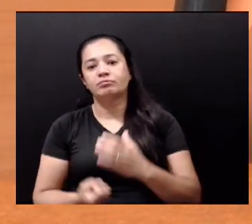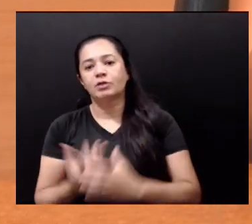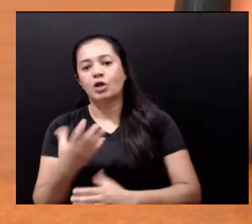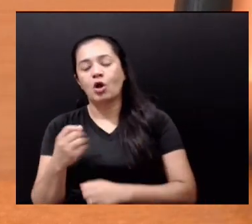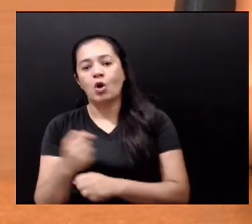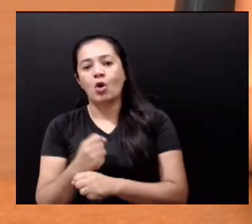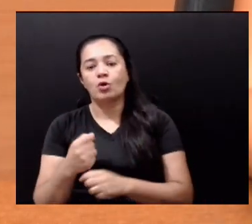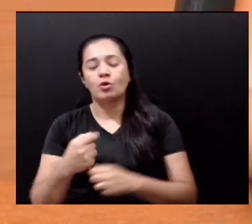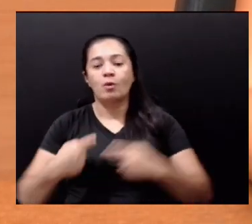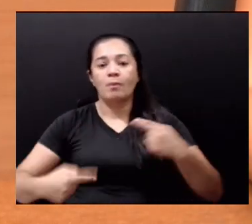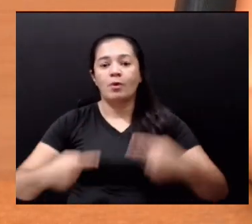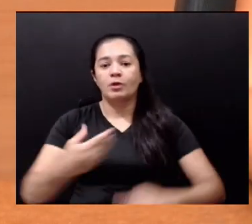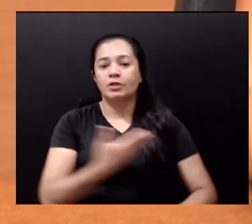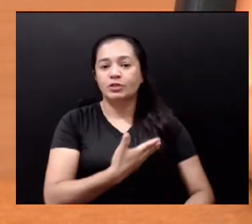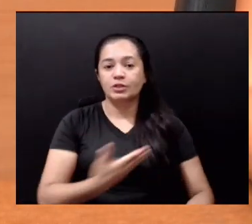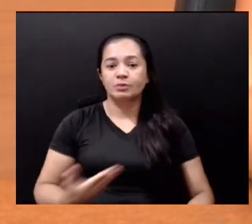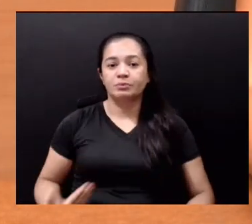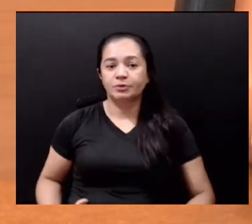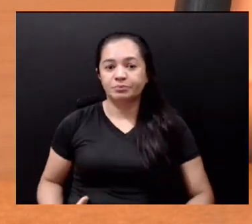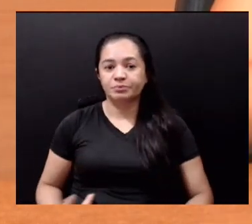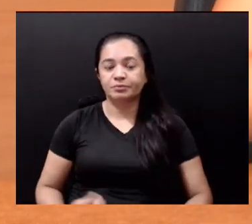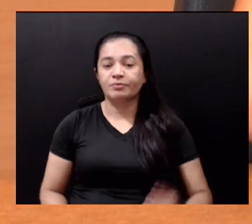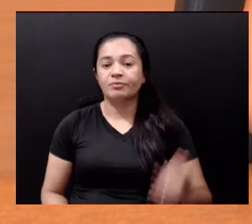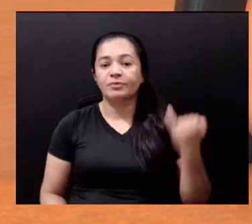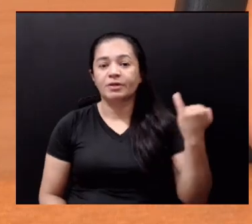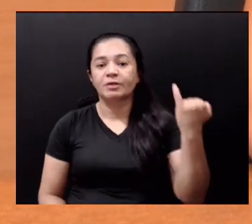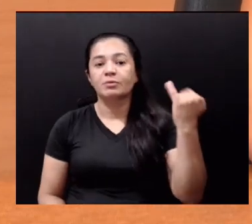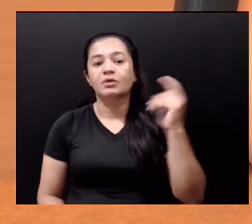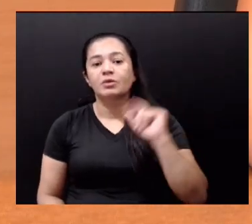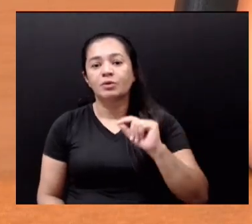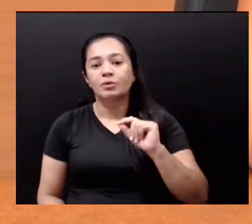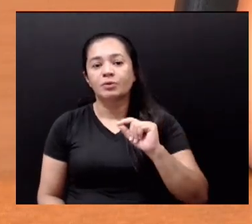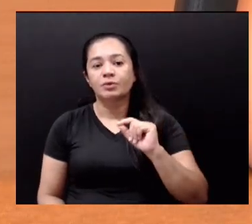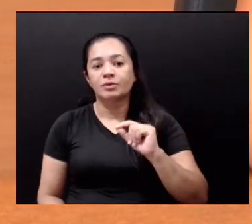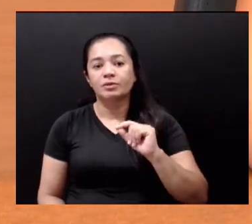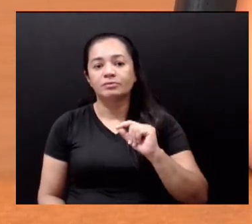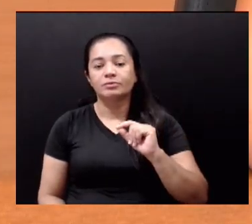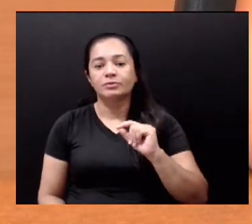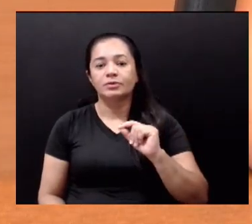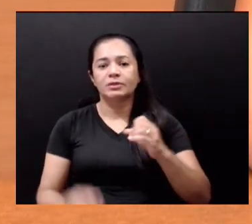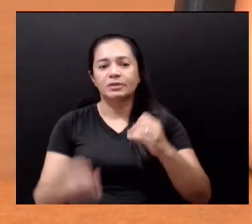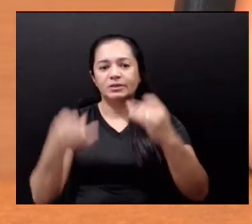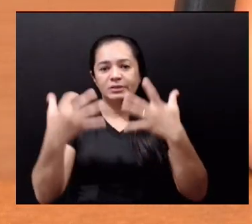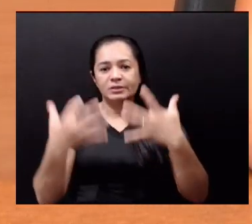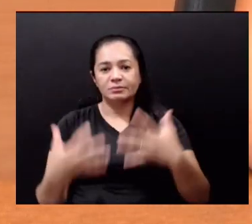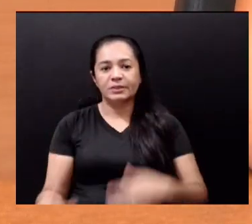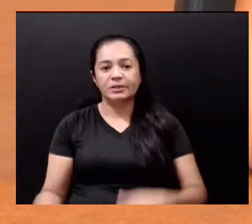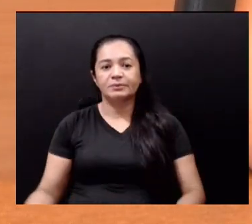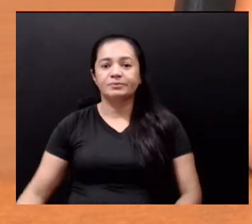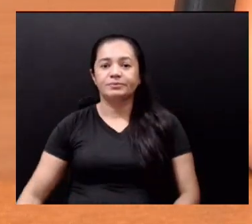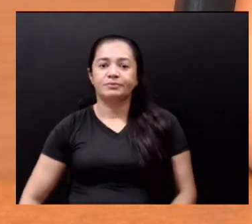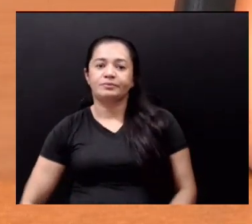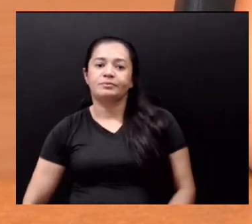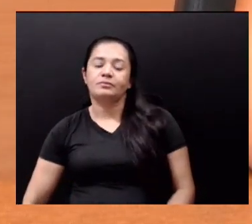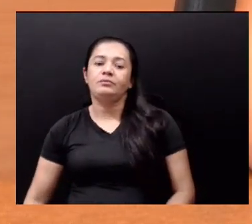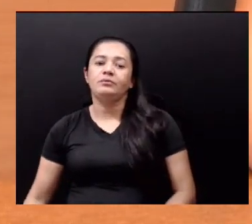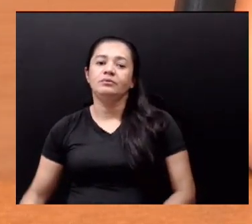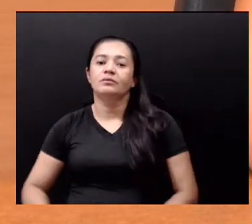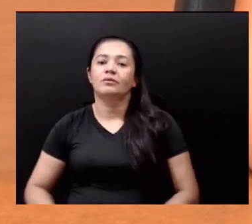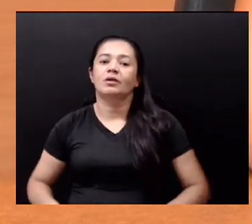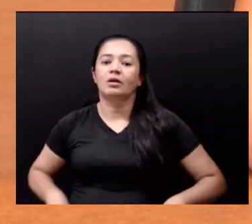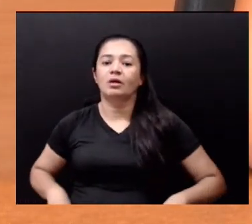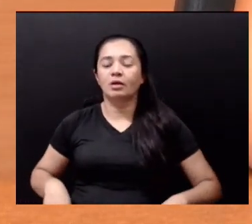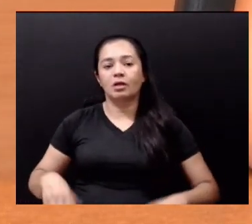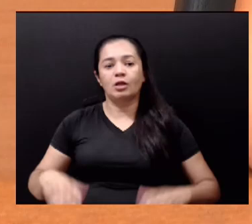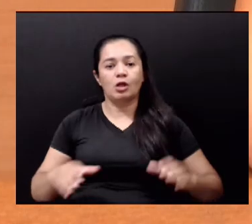lidar com isso. Eu acho que é importante essa definição que o movimento LGBT está trazendo, e, de novo, né, uma vanguarda, né, eu acho